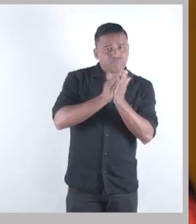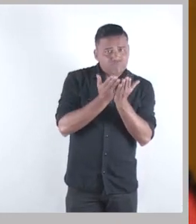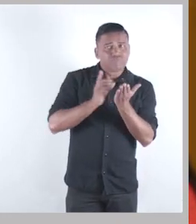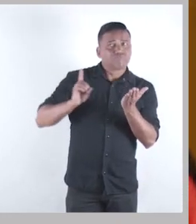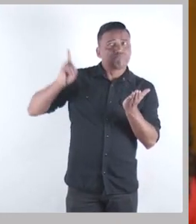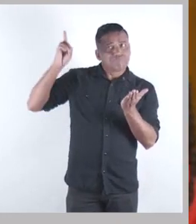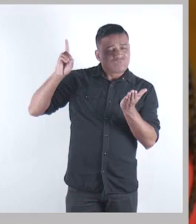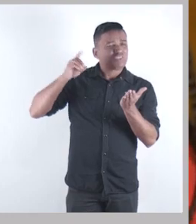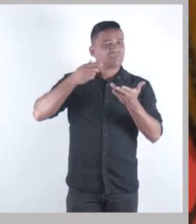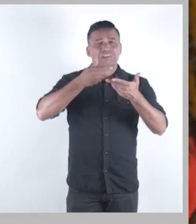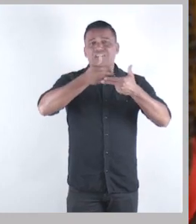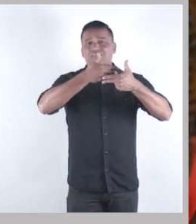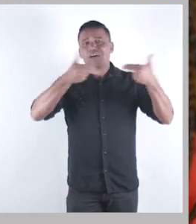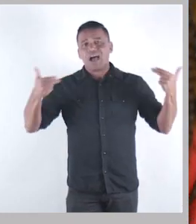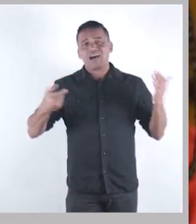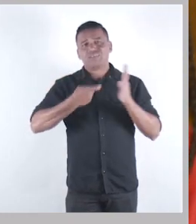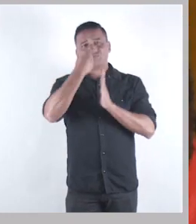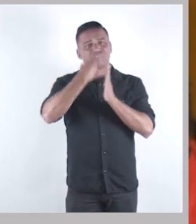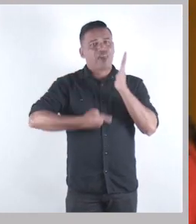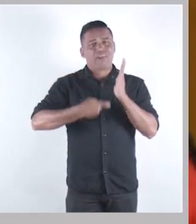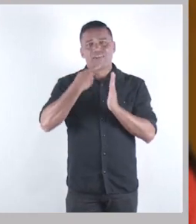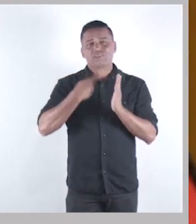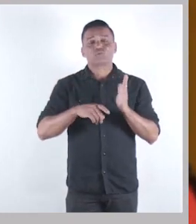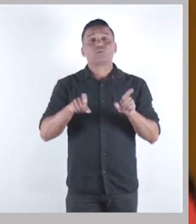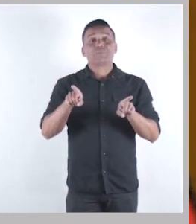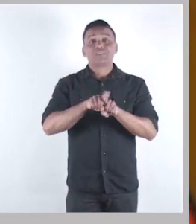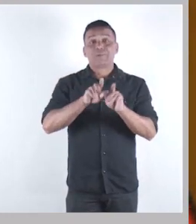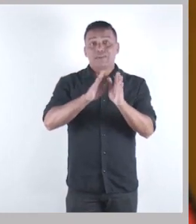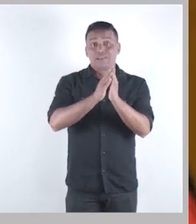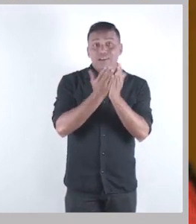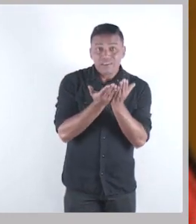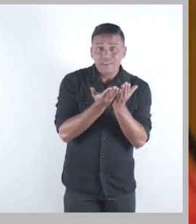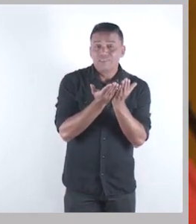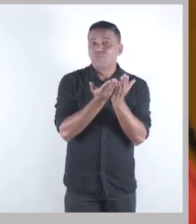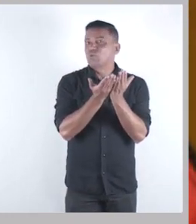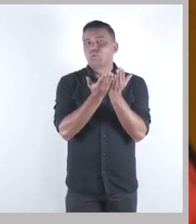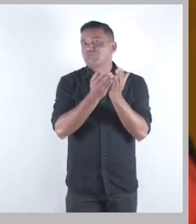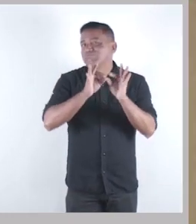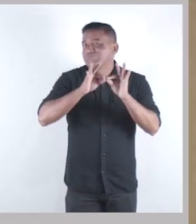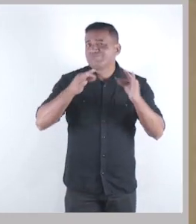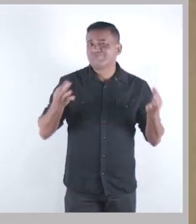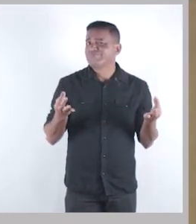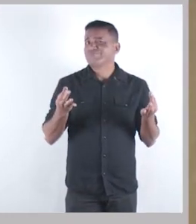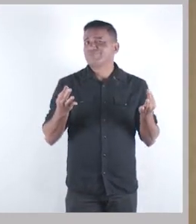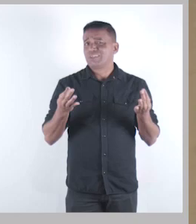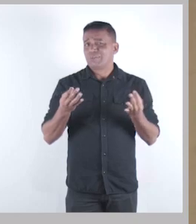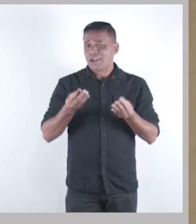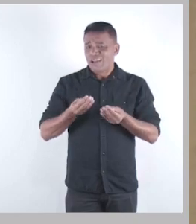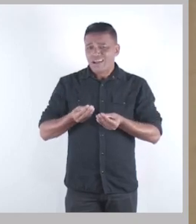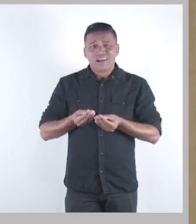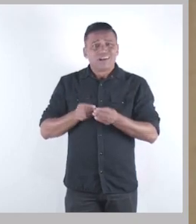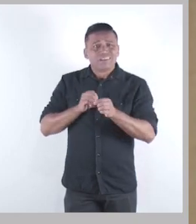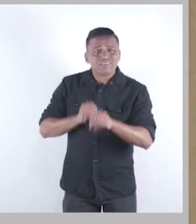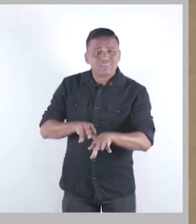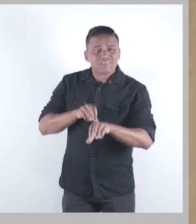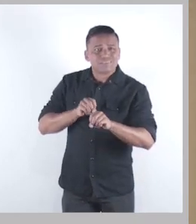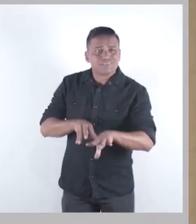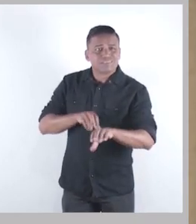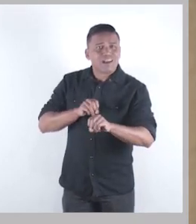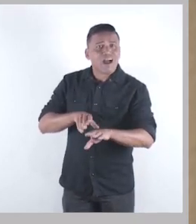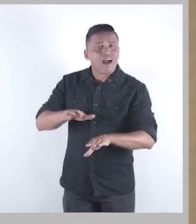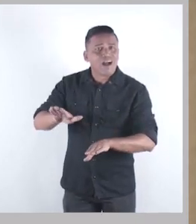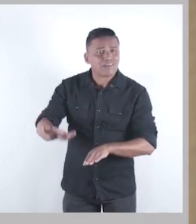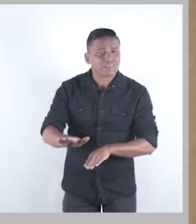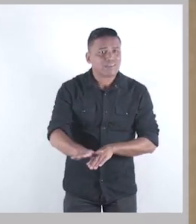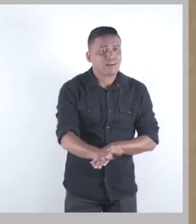também produziam livrinhos básicos, né, para iniciar as crianças na